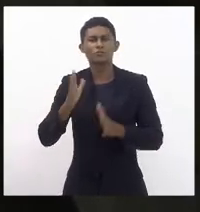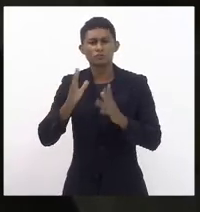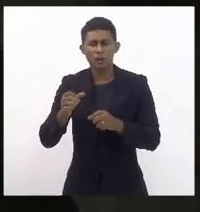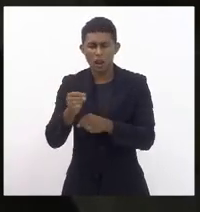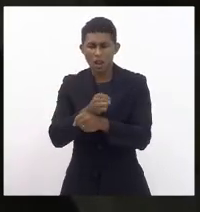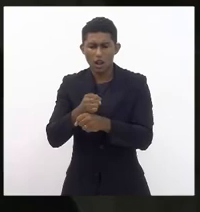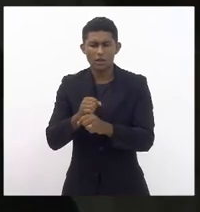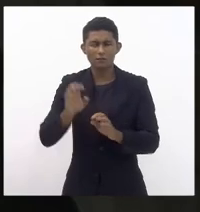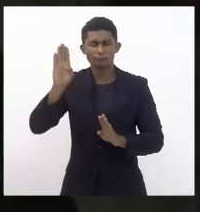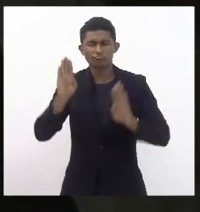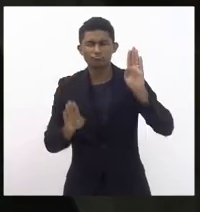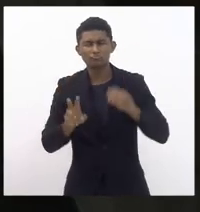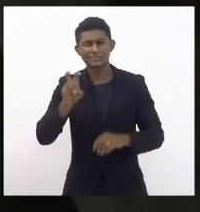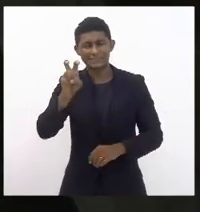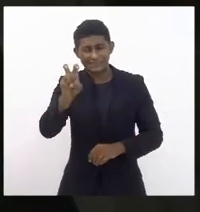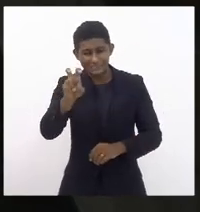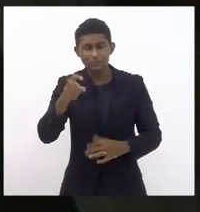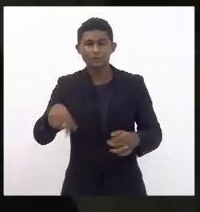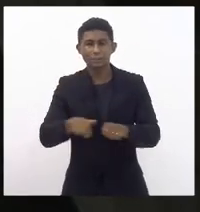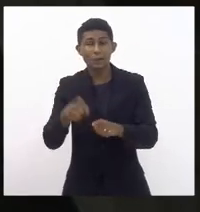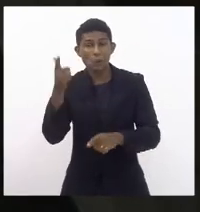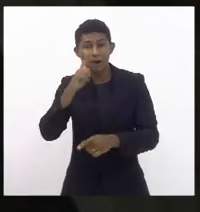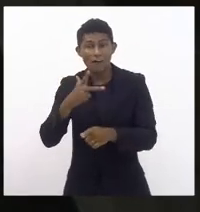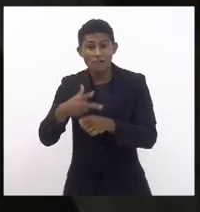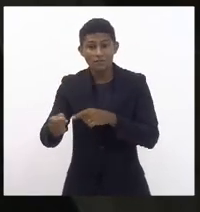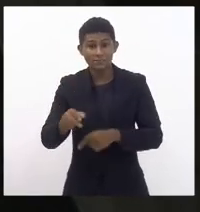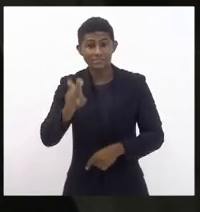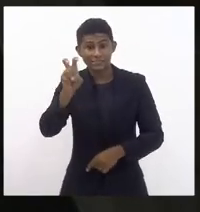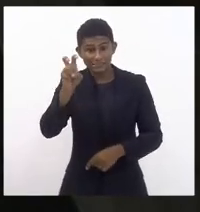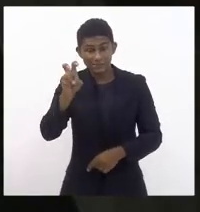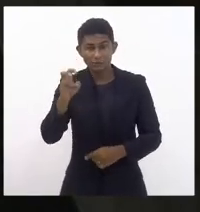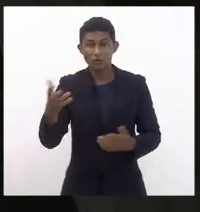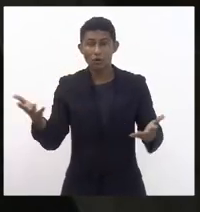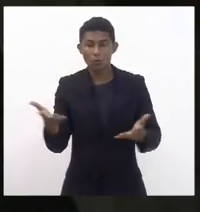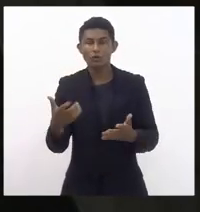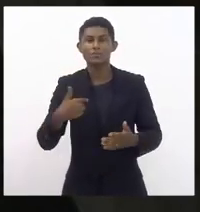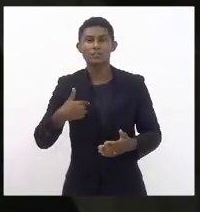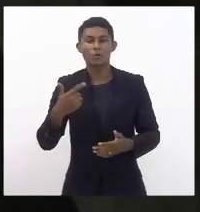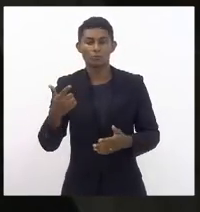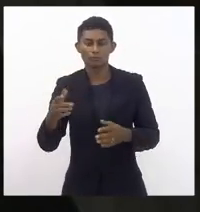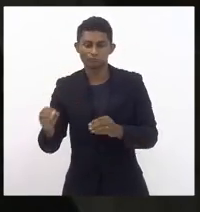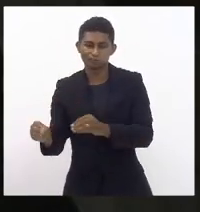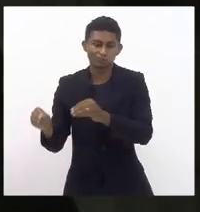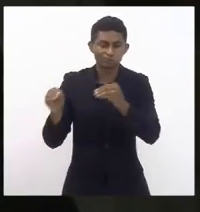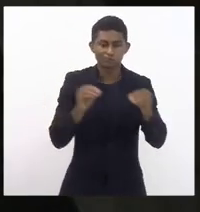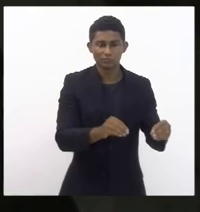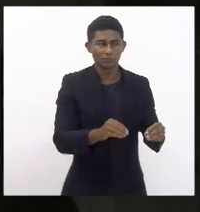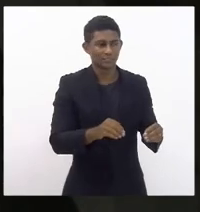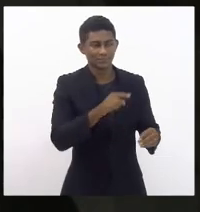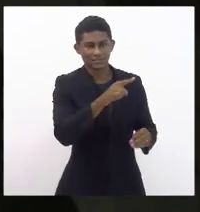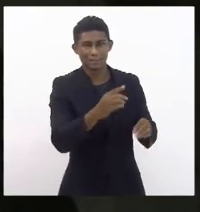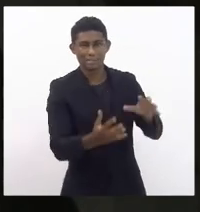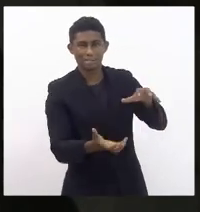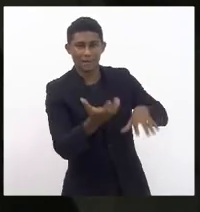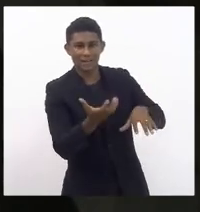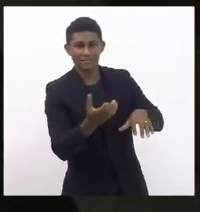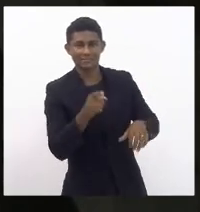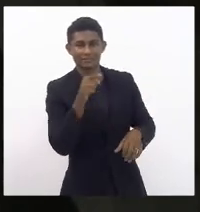cinco eleições pelo qual exercício mandatos parlamentares né hoje me filiei em Brasília